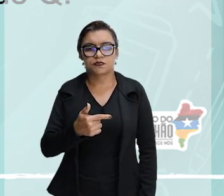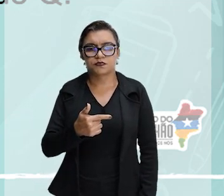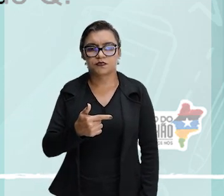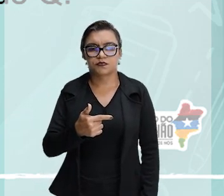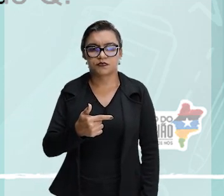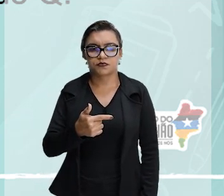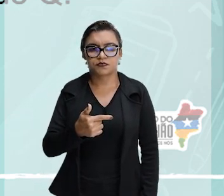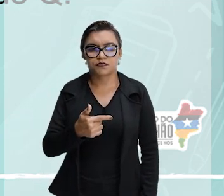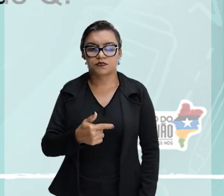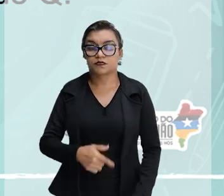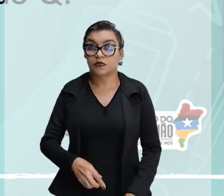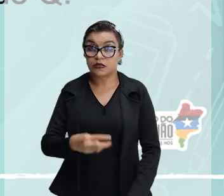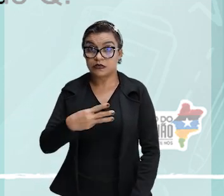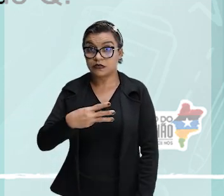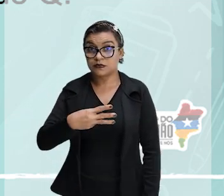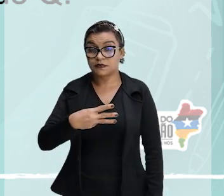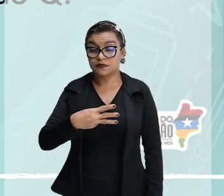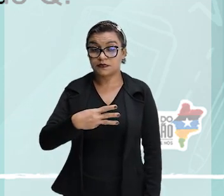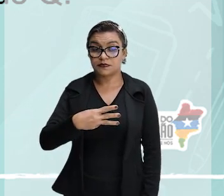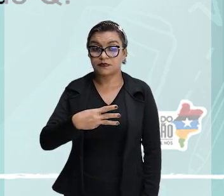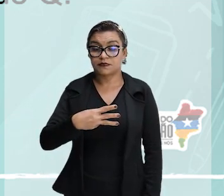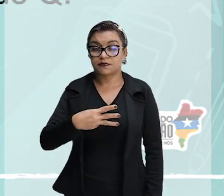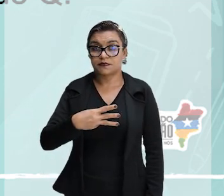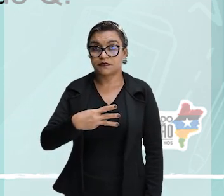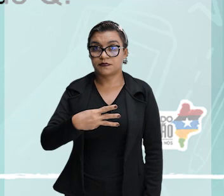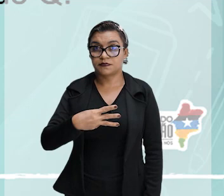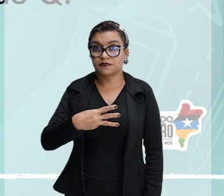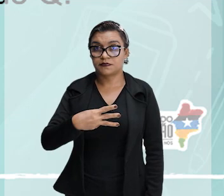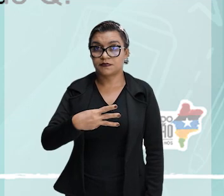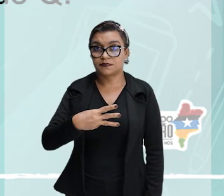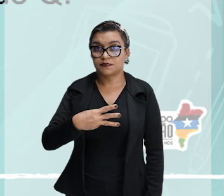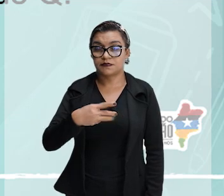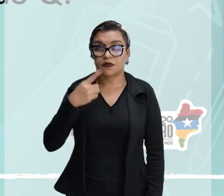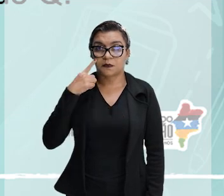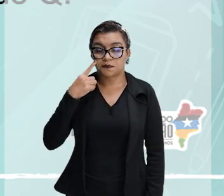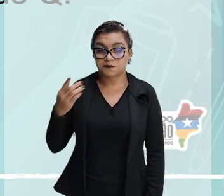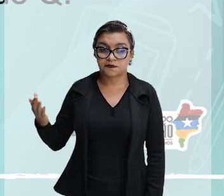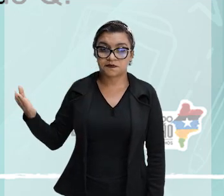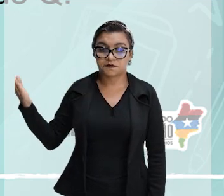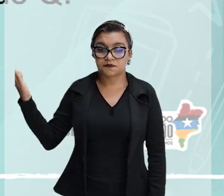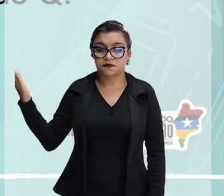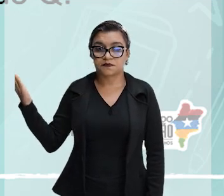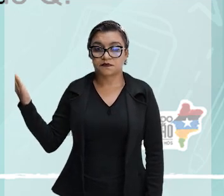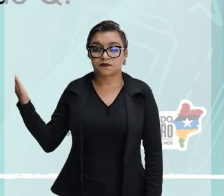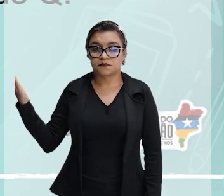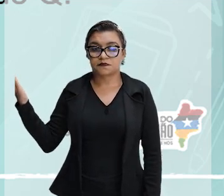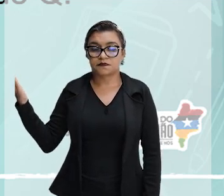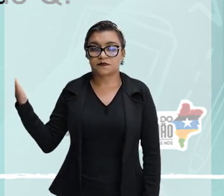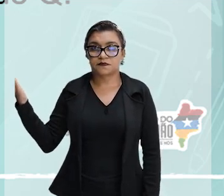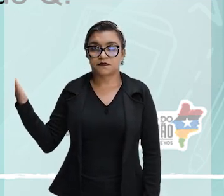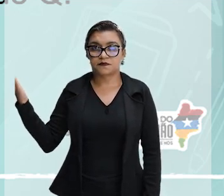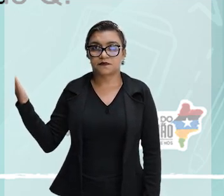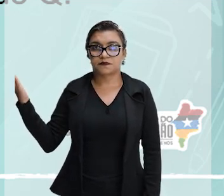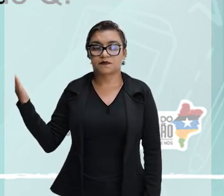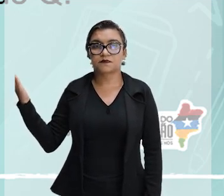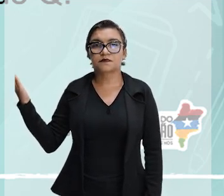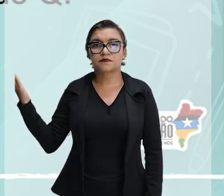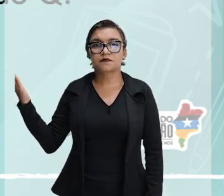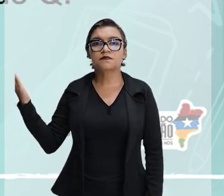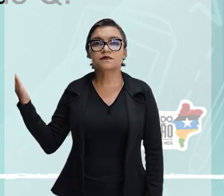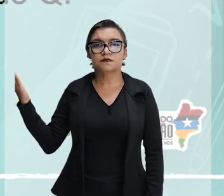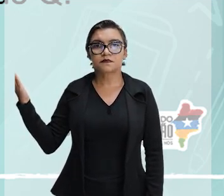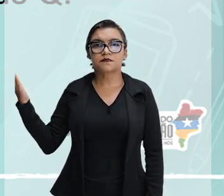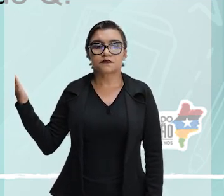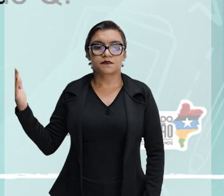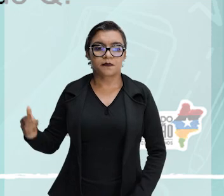C. 3, toca-se A em B, com C mantida a mesma distância, e em seguida